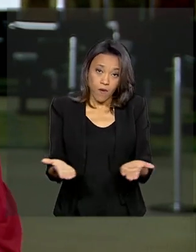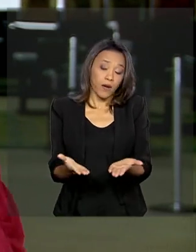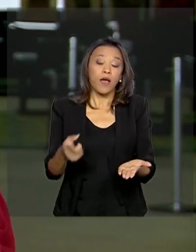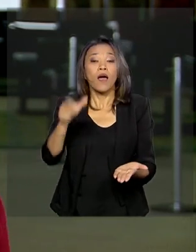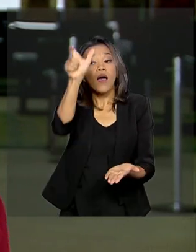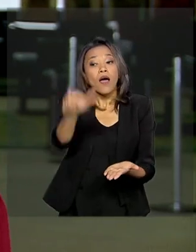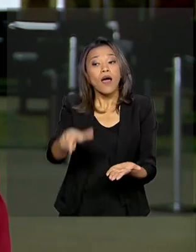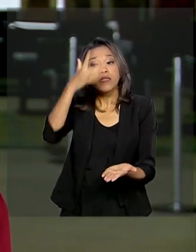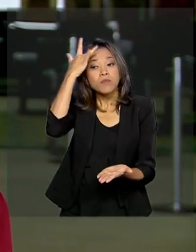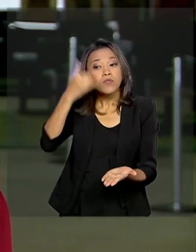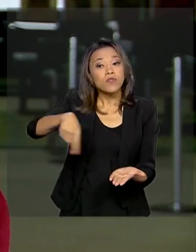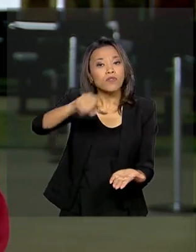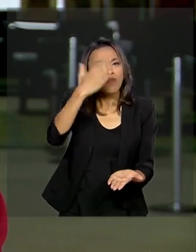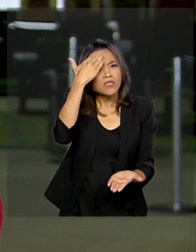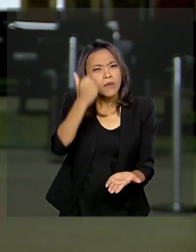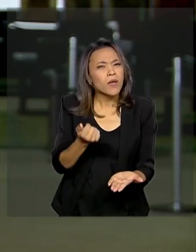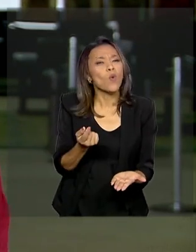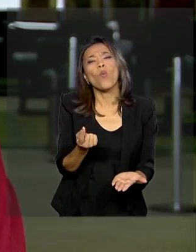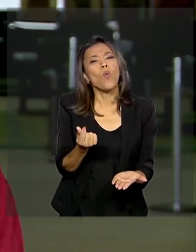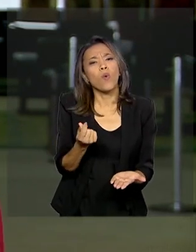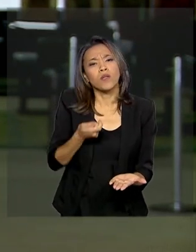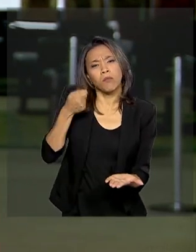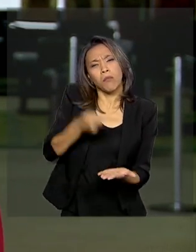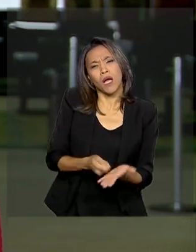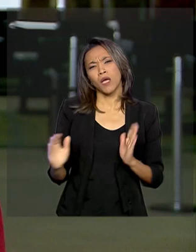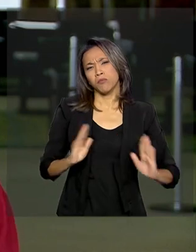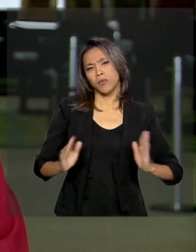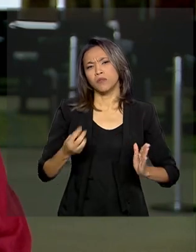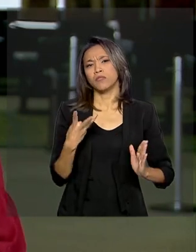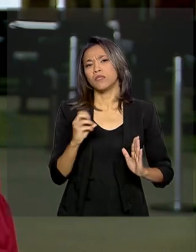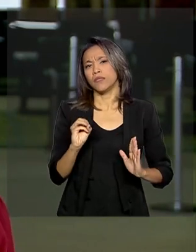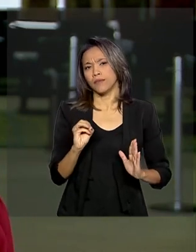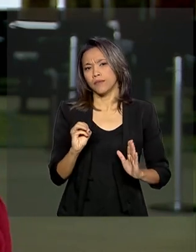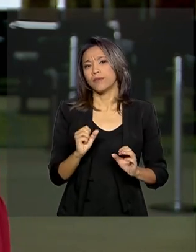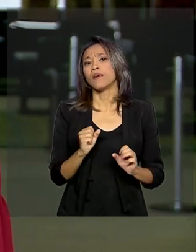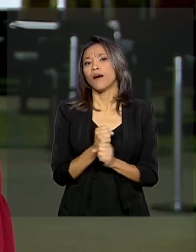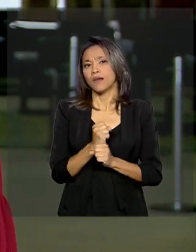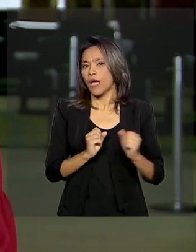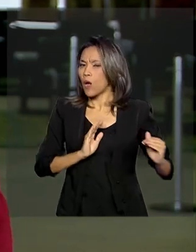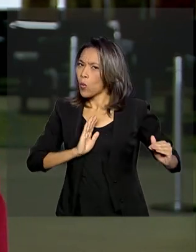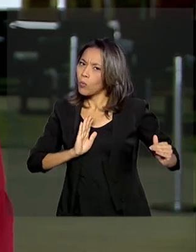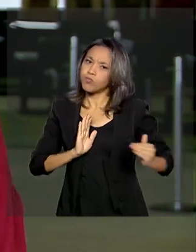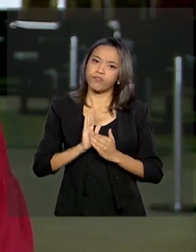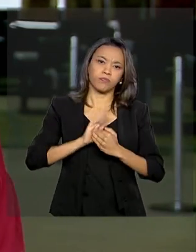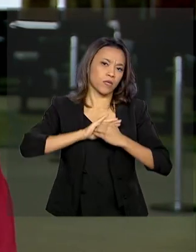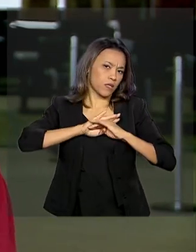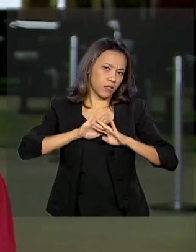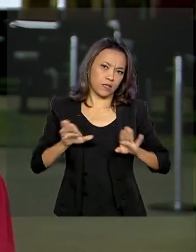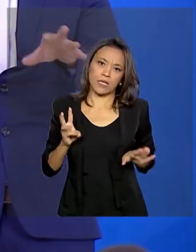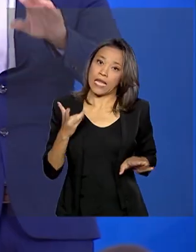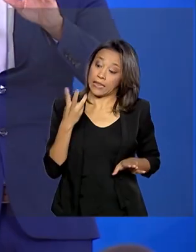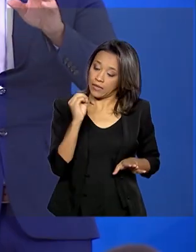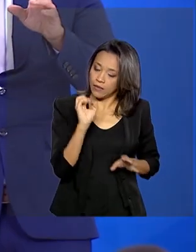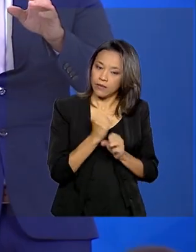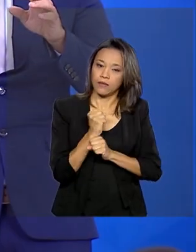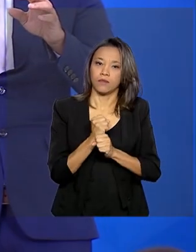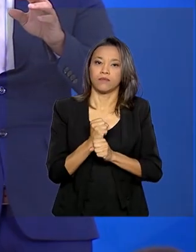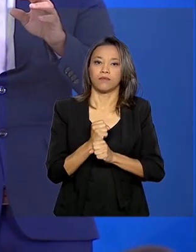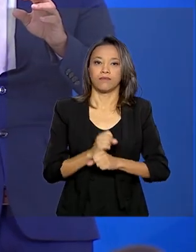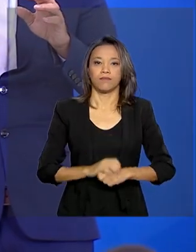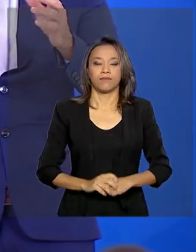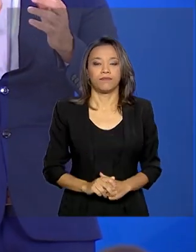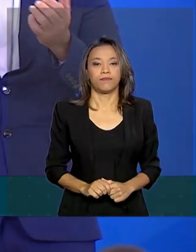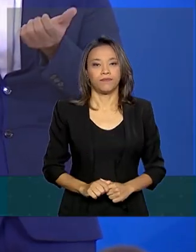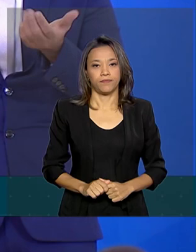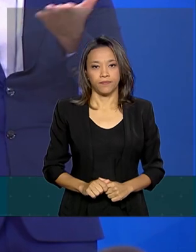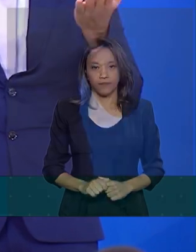vai saber quanto vai pagar daqui a 30 anos, por exemplo, que é o prazo máximo do financiamento. Nós oferecemos